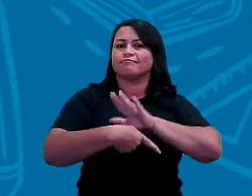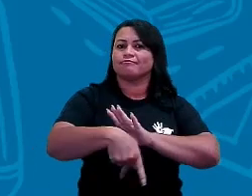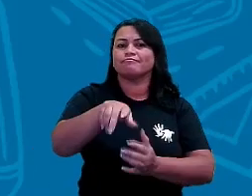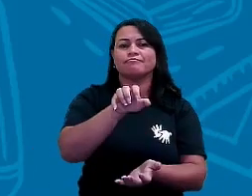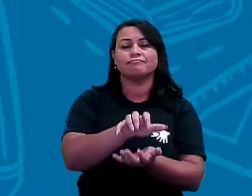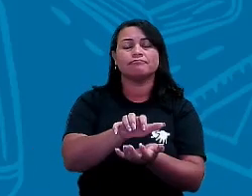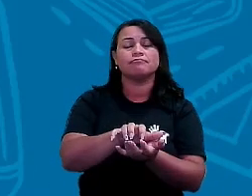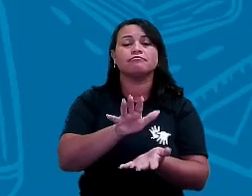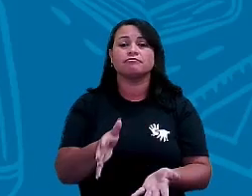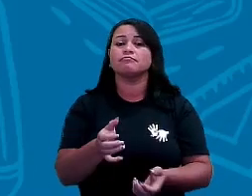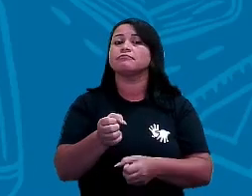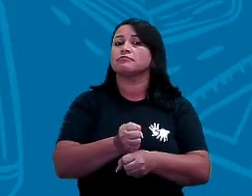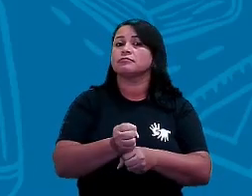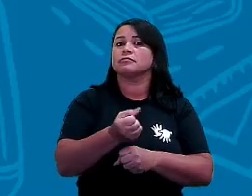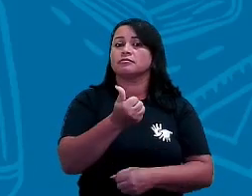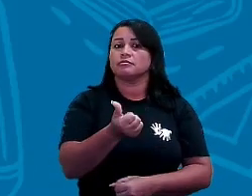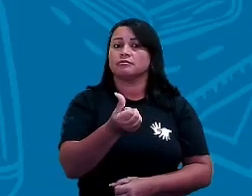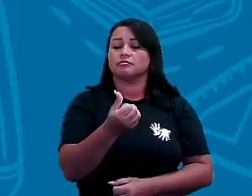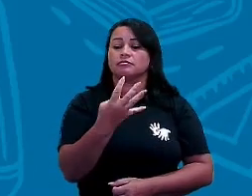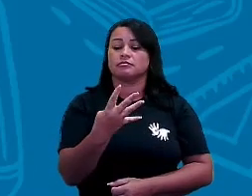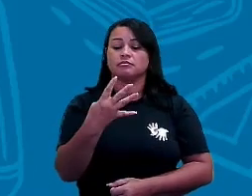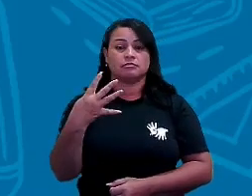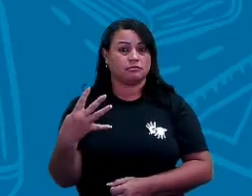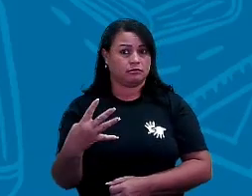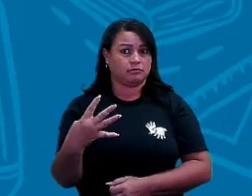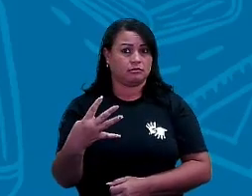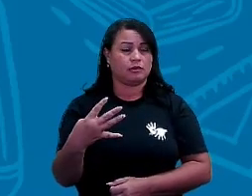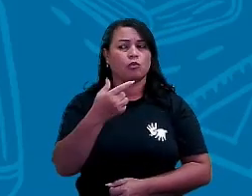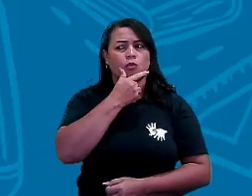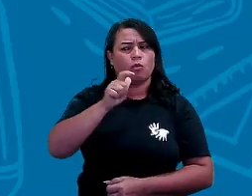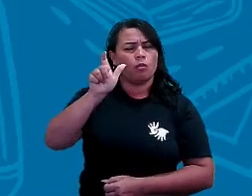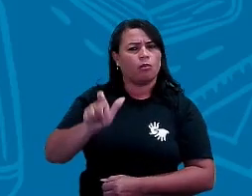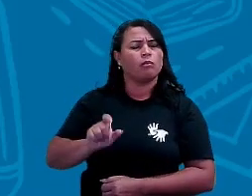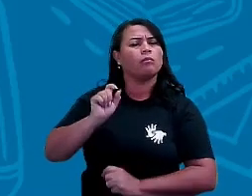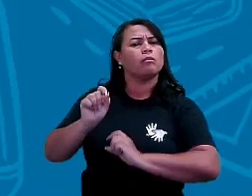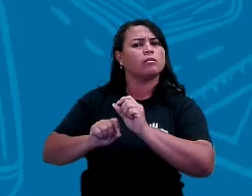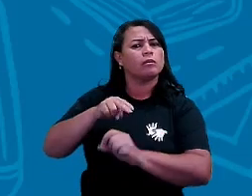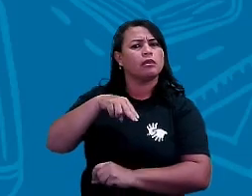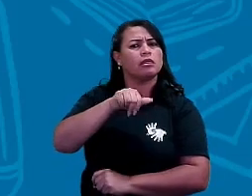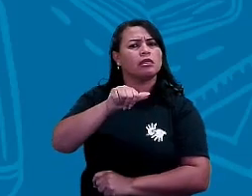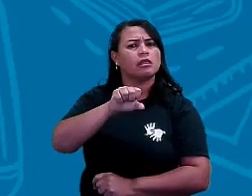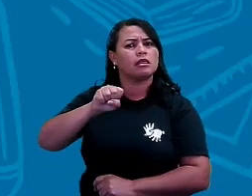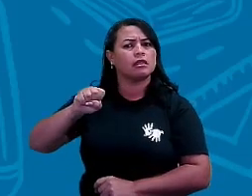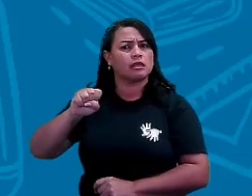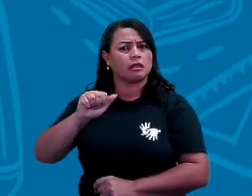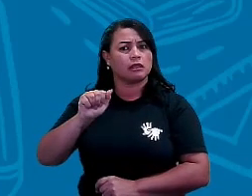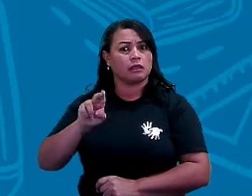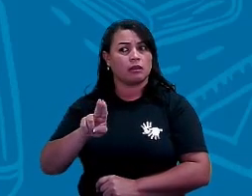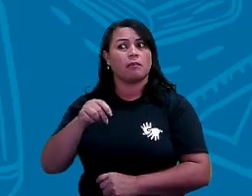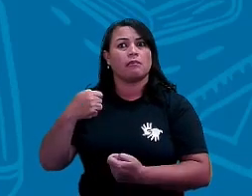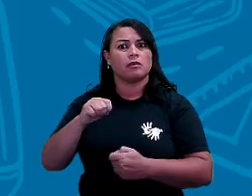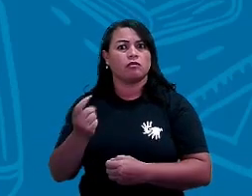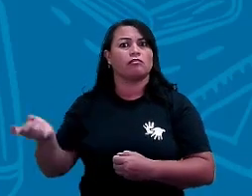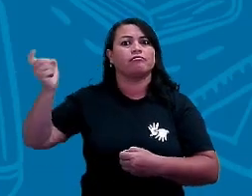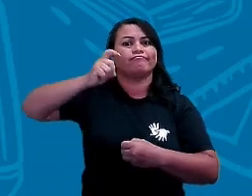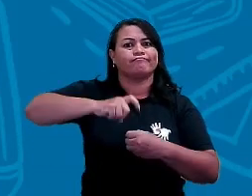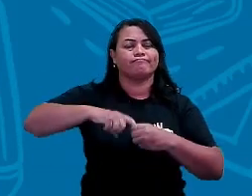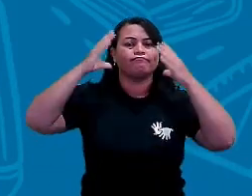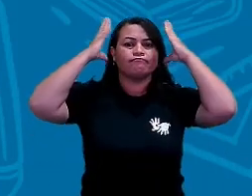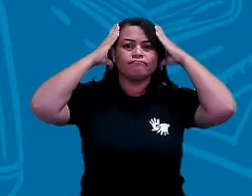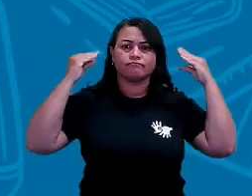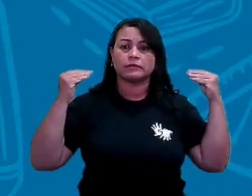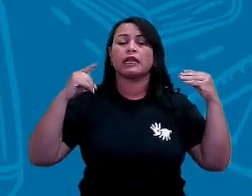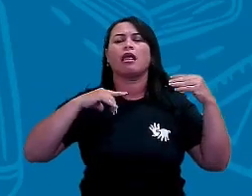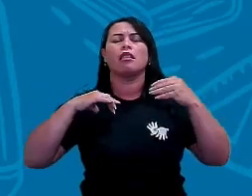em 1644, Nassau foi obrigado a regressar à Holanda. E seus